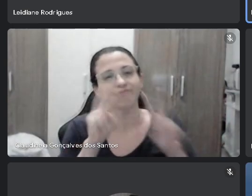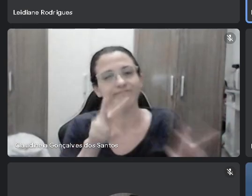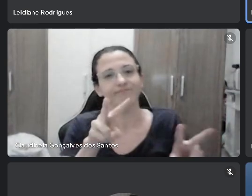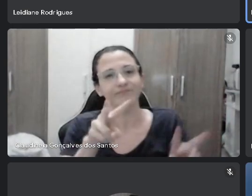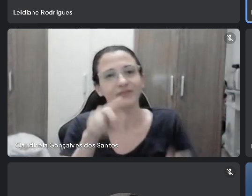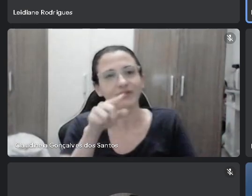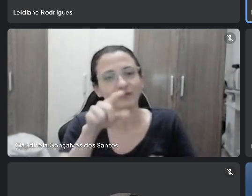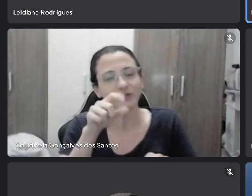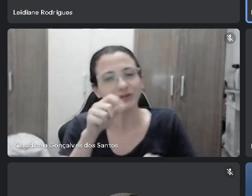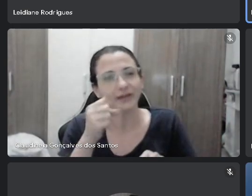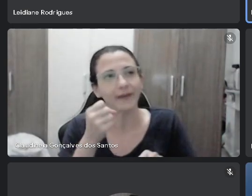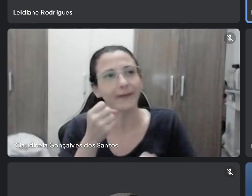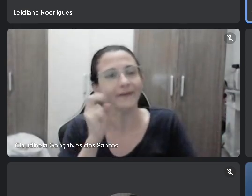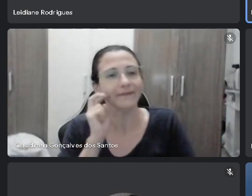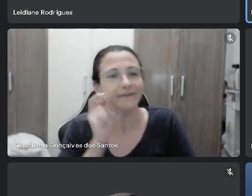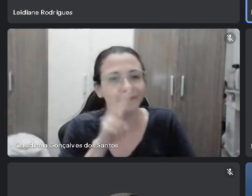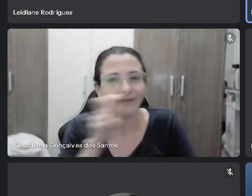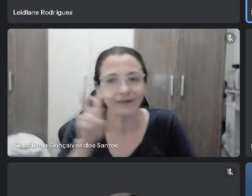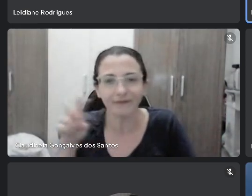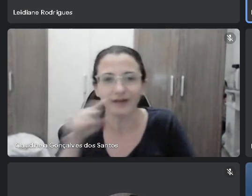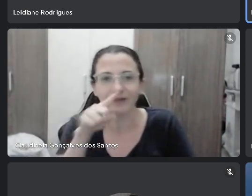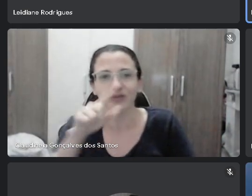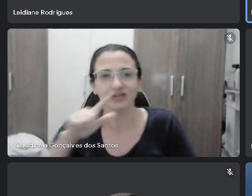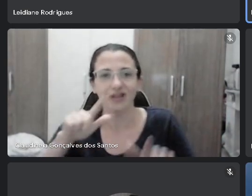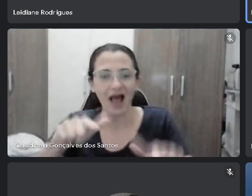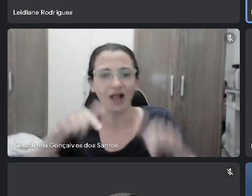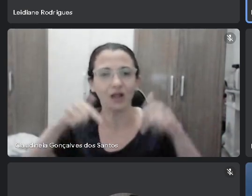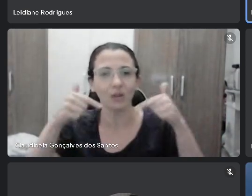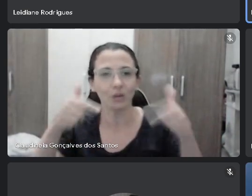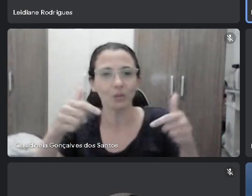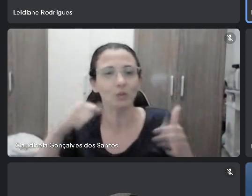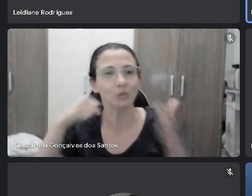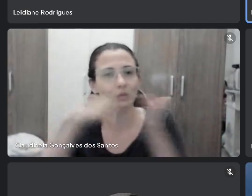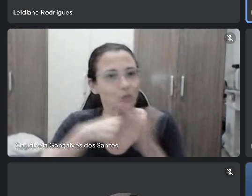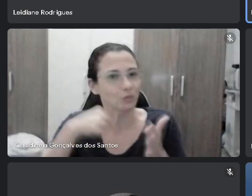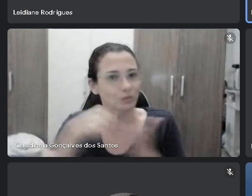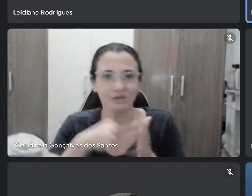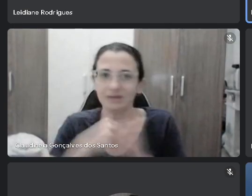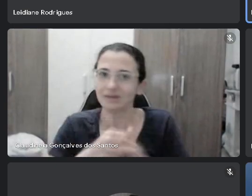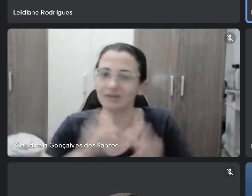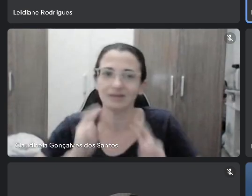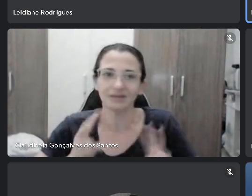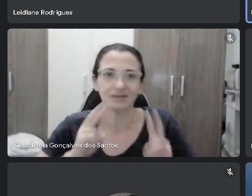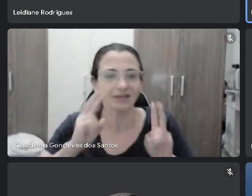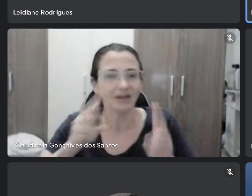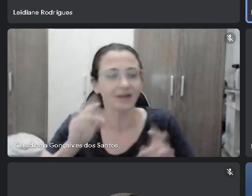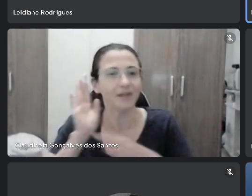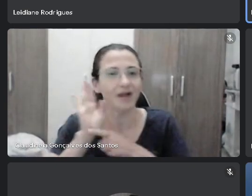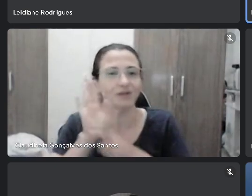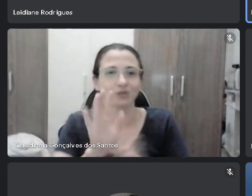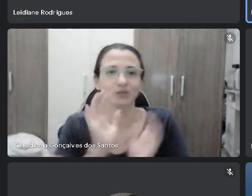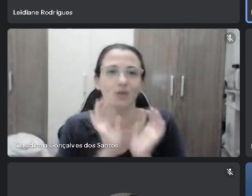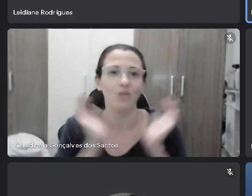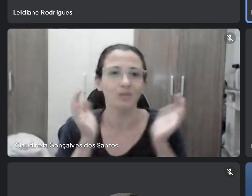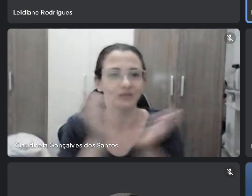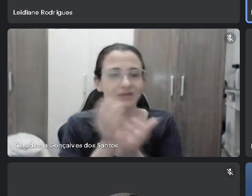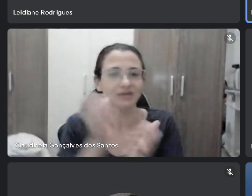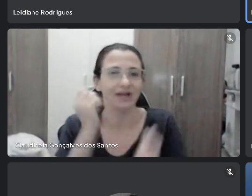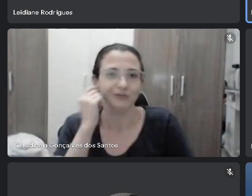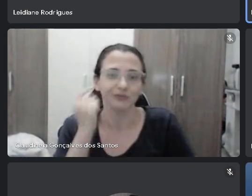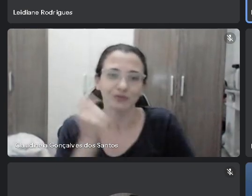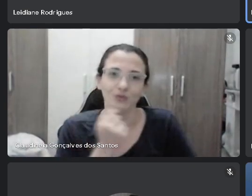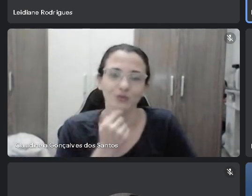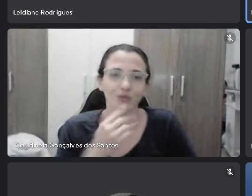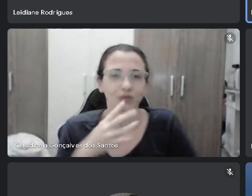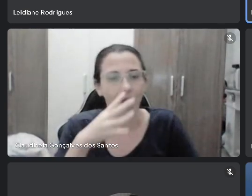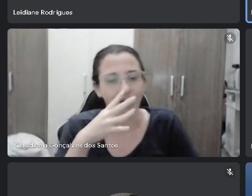admirada. Foi muito bom assistir e perceber a luta, né? A continuação